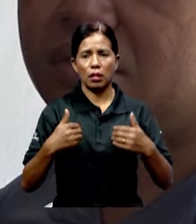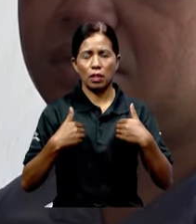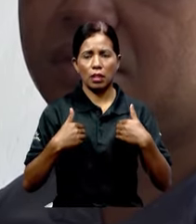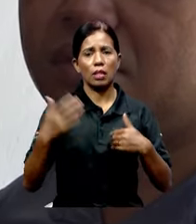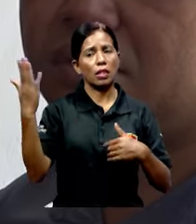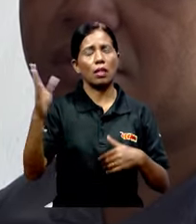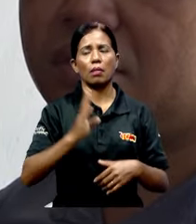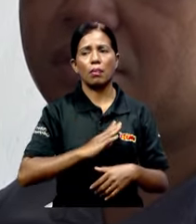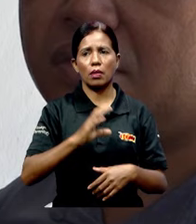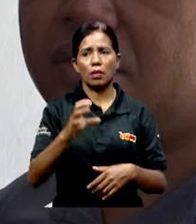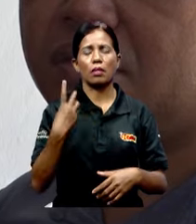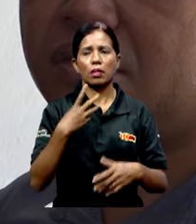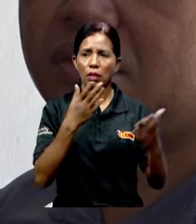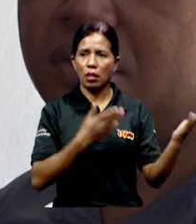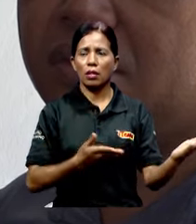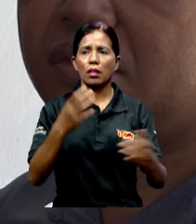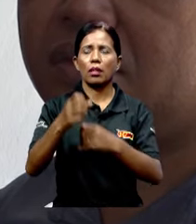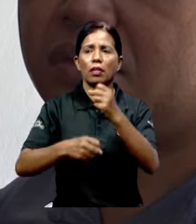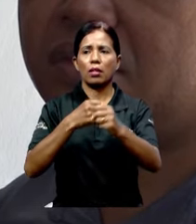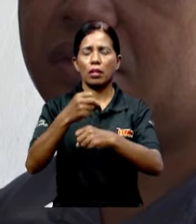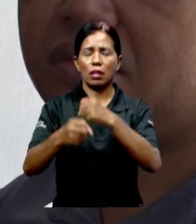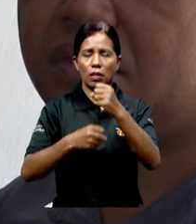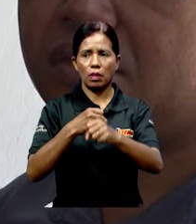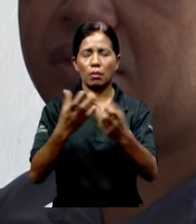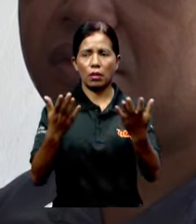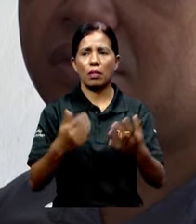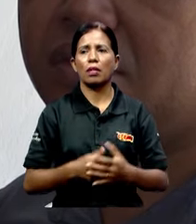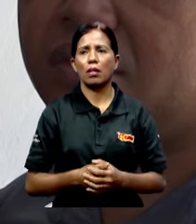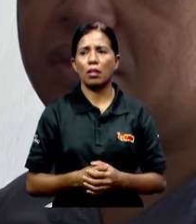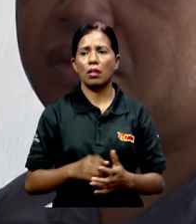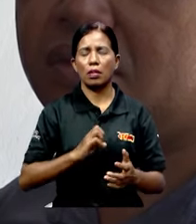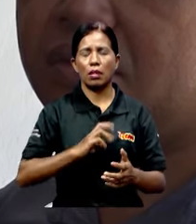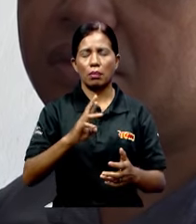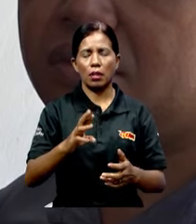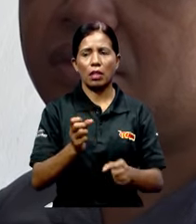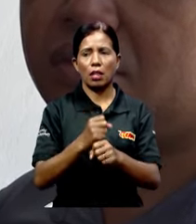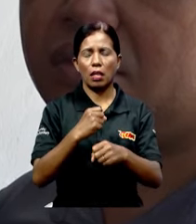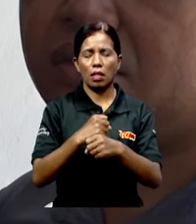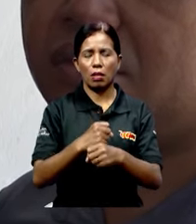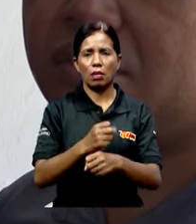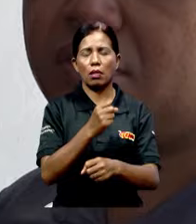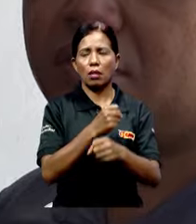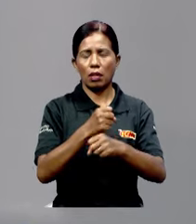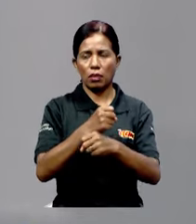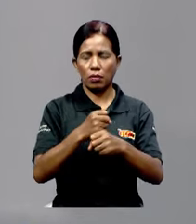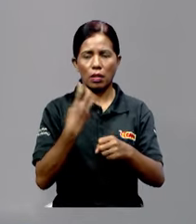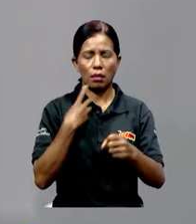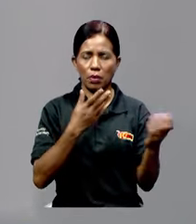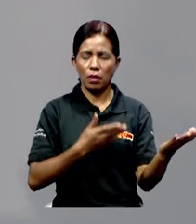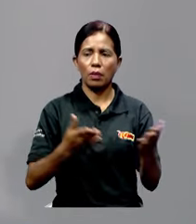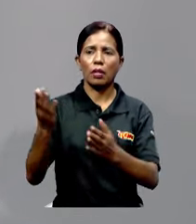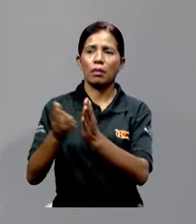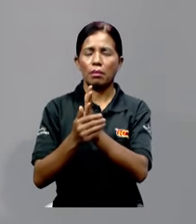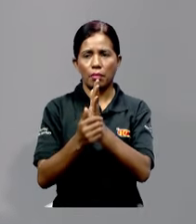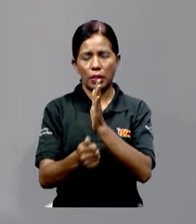halu exportação tinantina ba lior ho ermer halu kafe amene asai mina ba sorry Tuir dadu